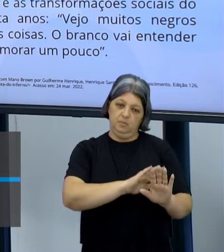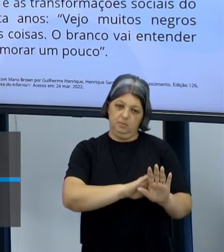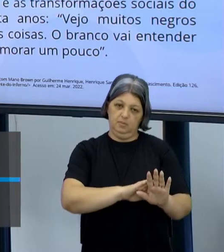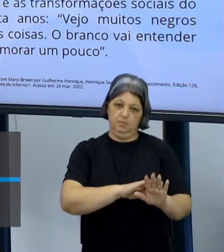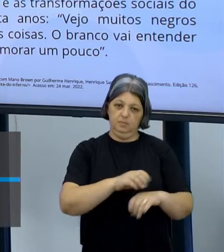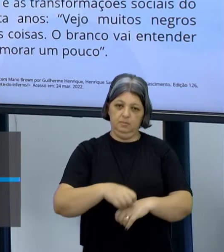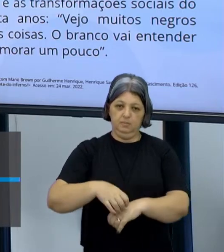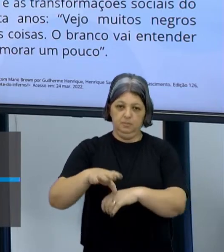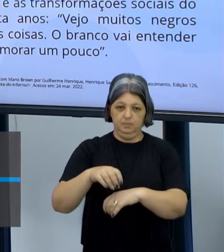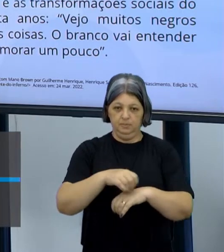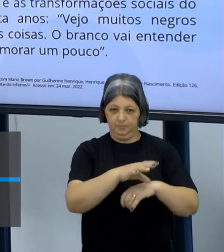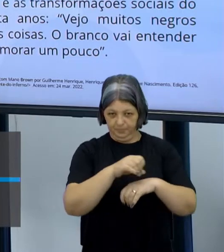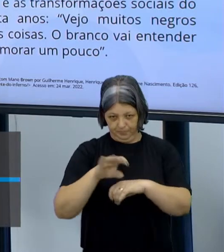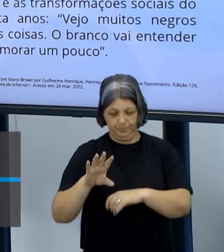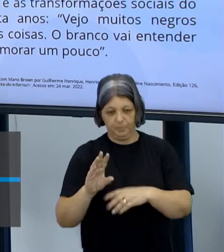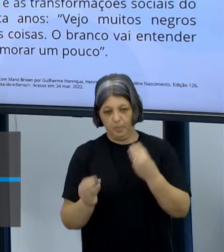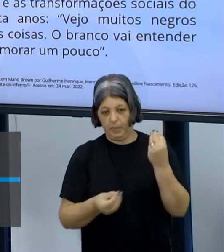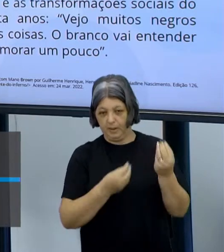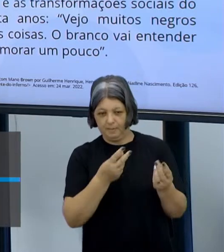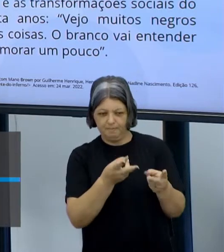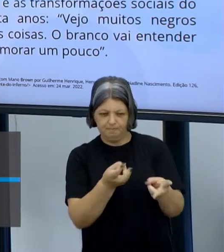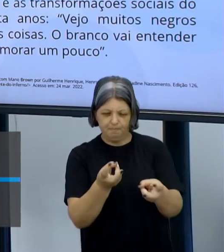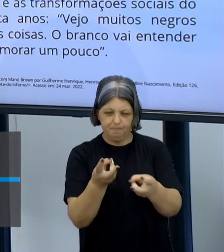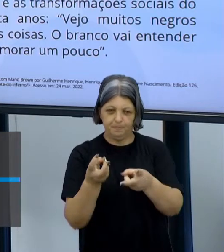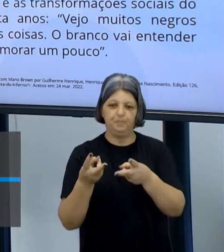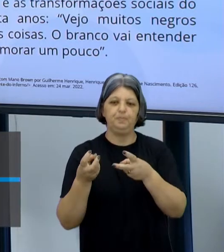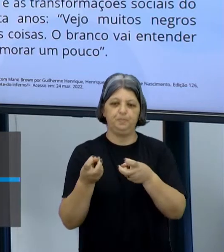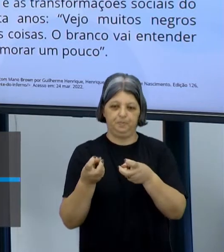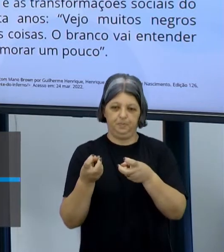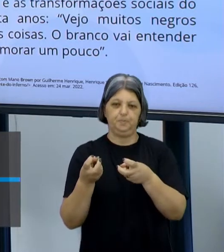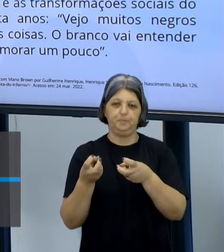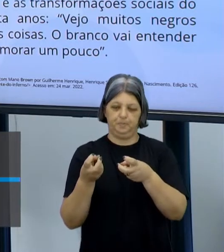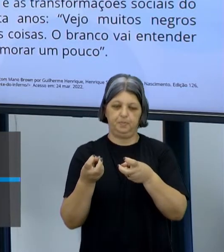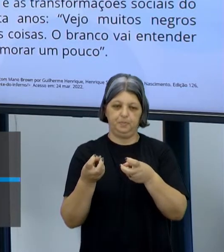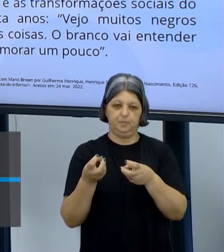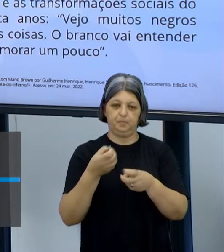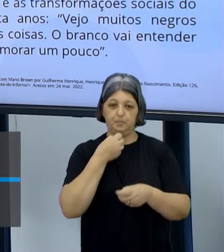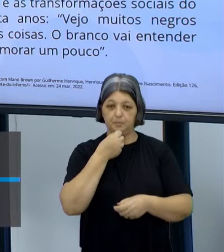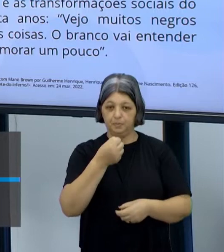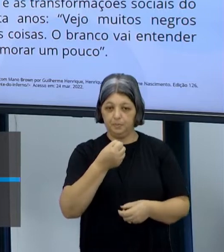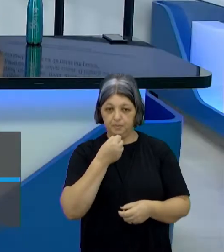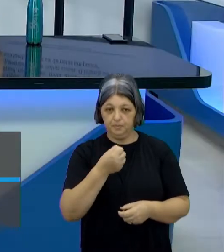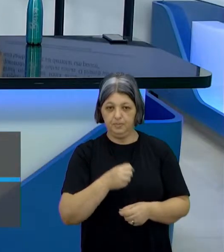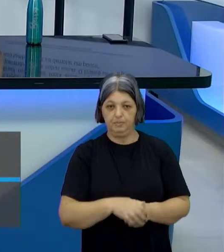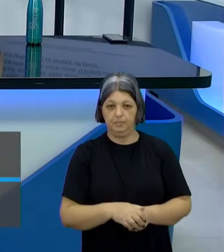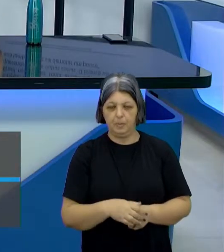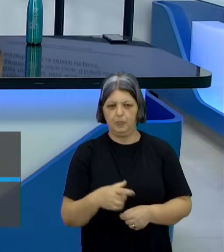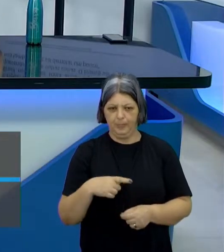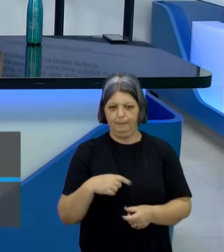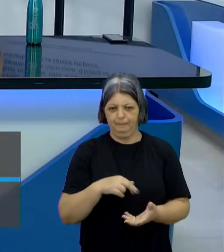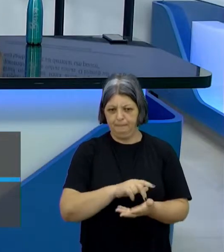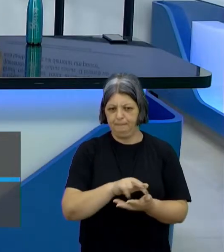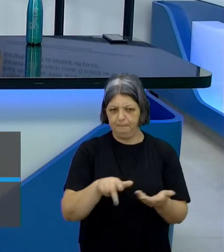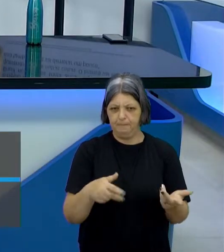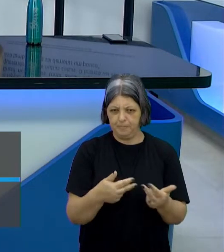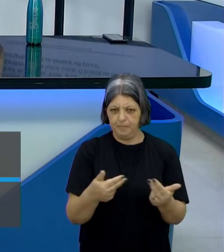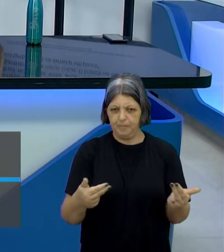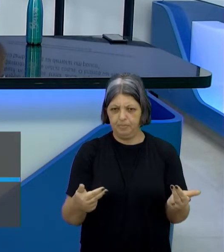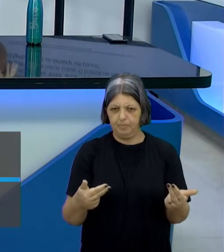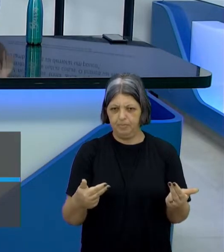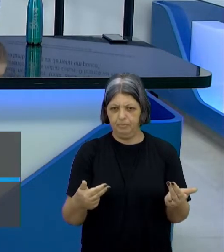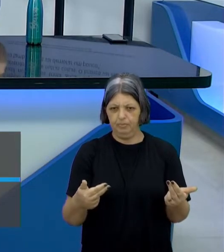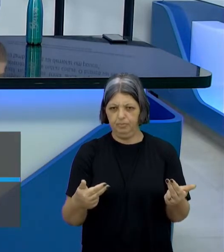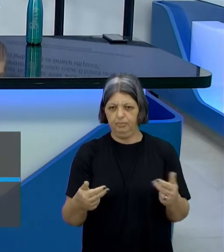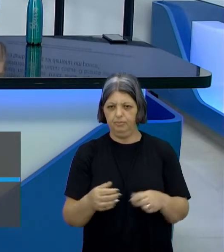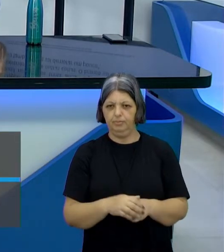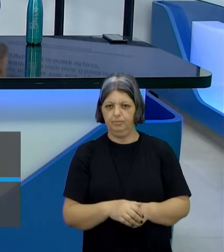dicas vocês têm aí de como observar essa entrevista e terão visões diferentes, né? Pode ser que a pessoa, não, esse aí não é inferno,